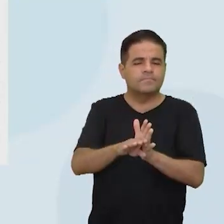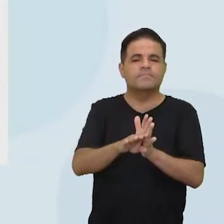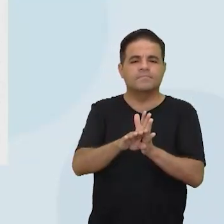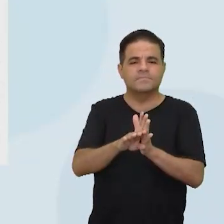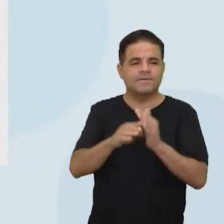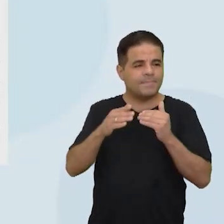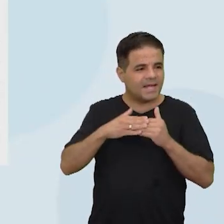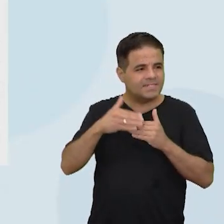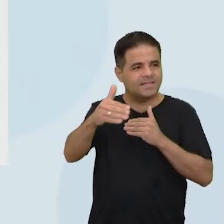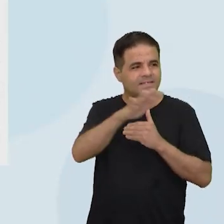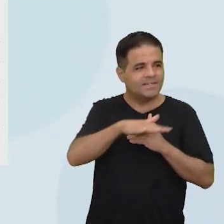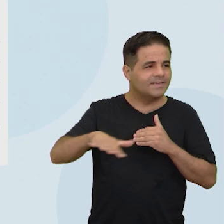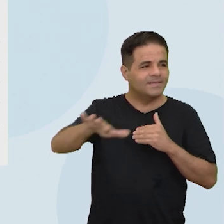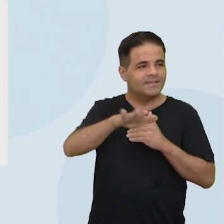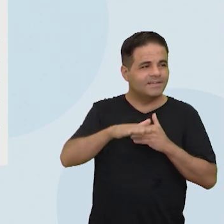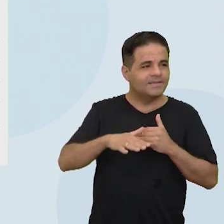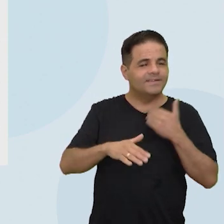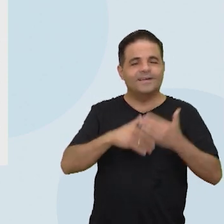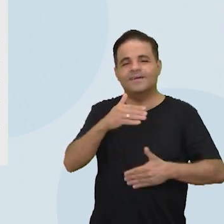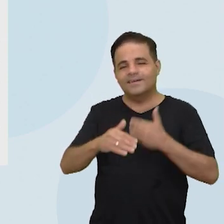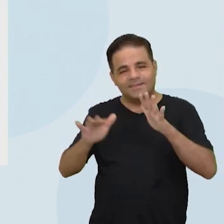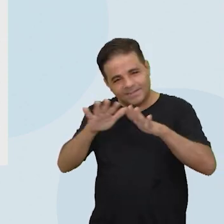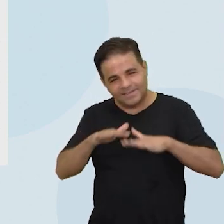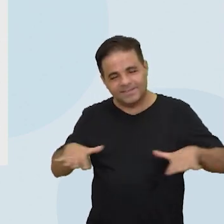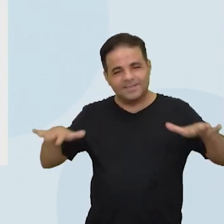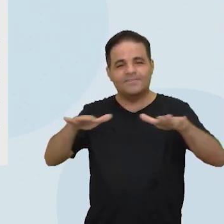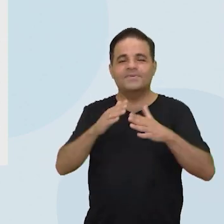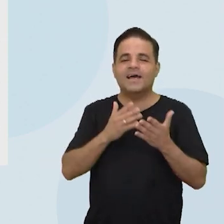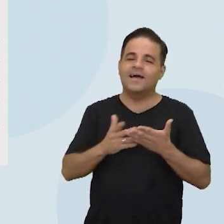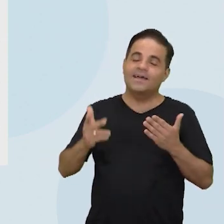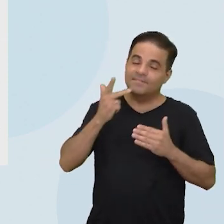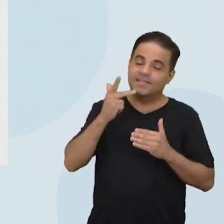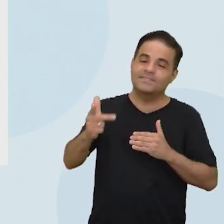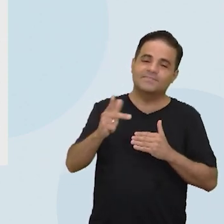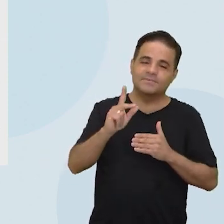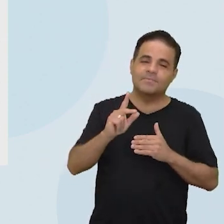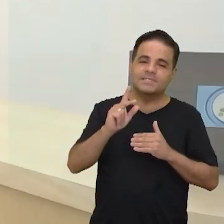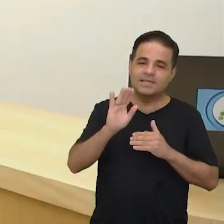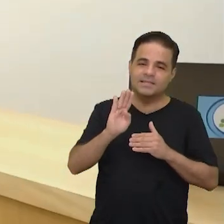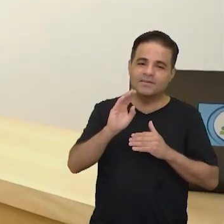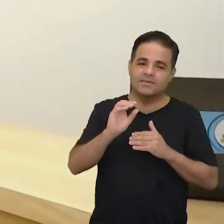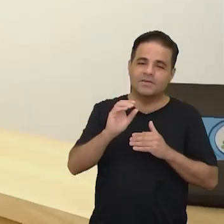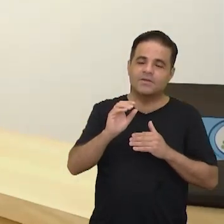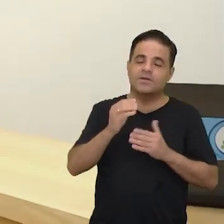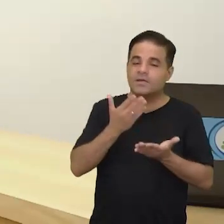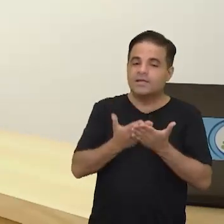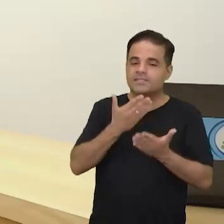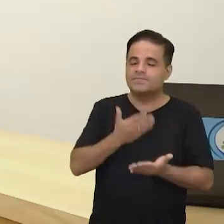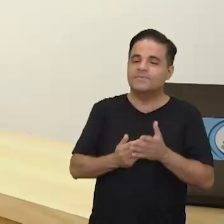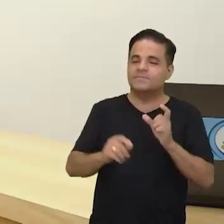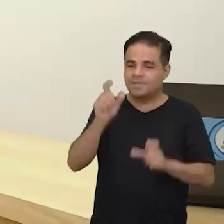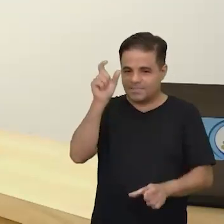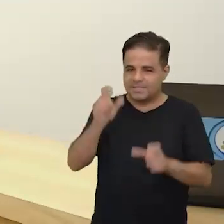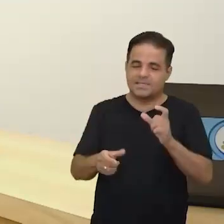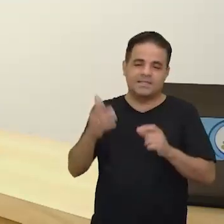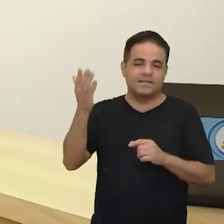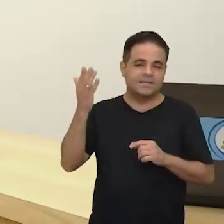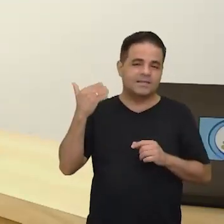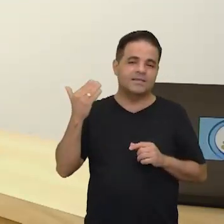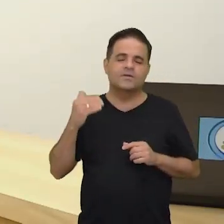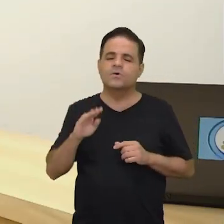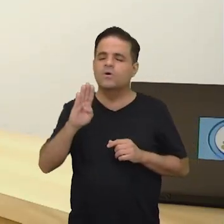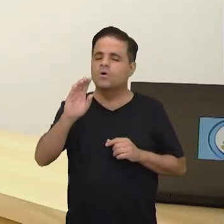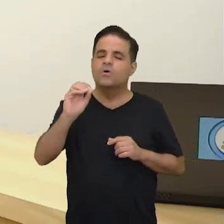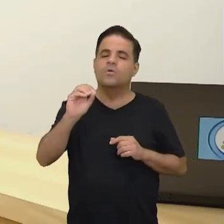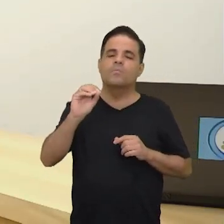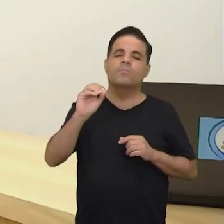atividade aqui para vocês, tá? O nosso professor pode trabalhar com seus estudantes depois, né? Pode trabalhar com seus estudantes, que é o quê? O que são os